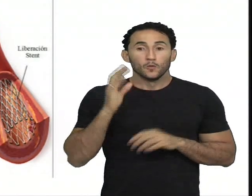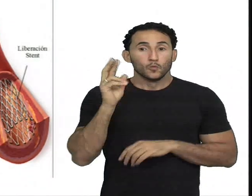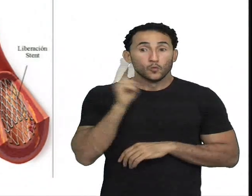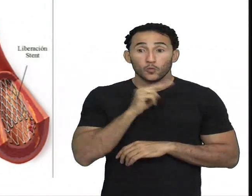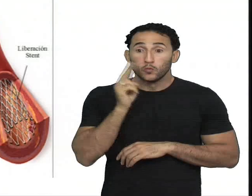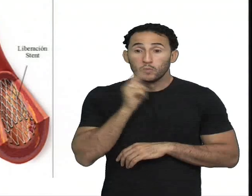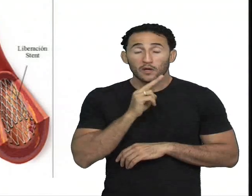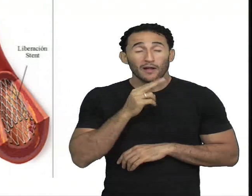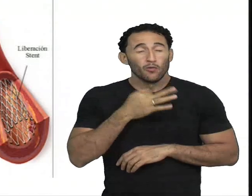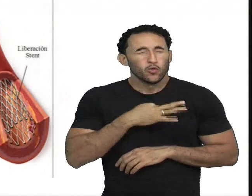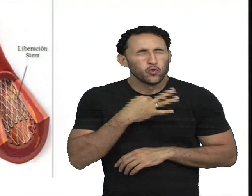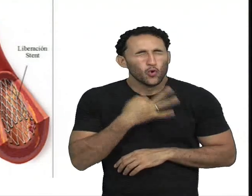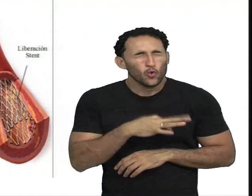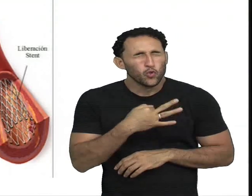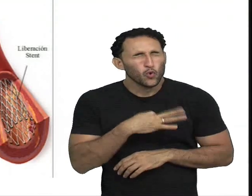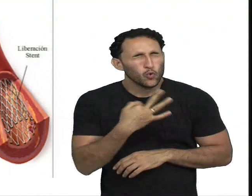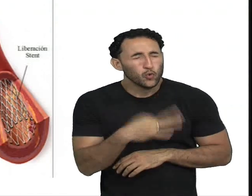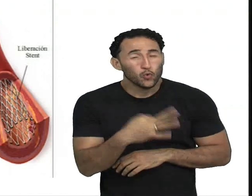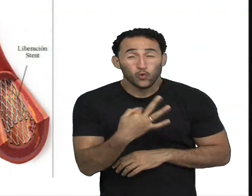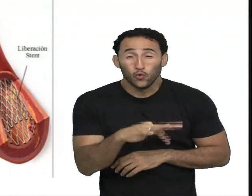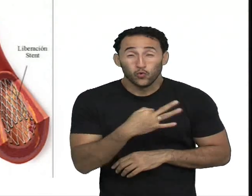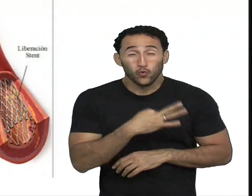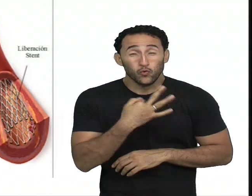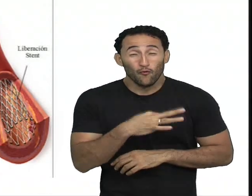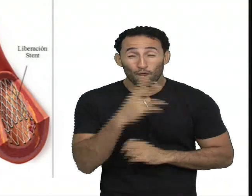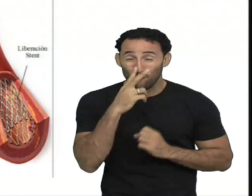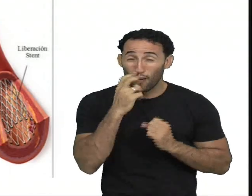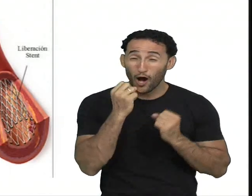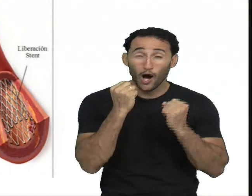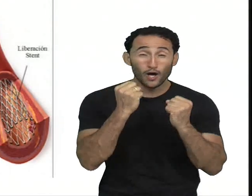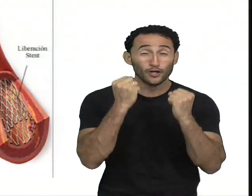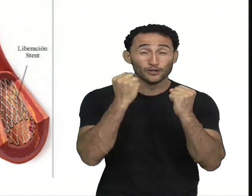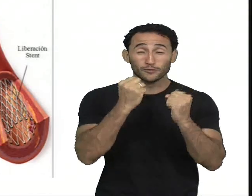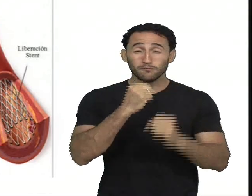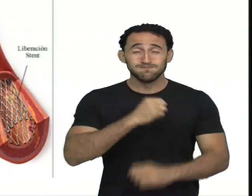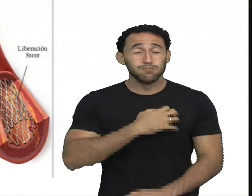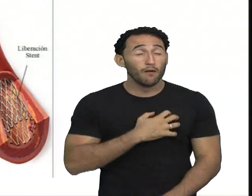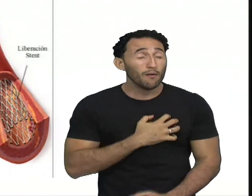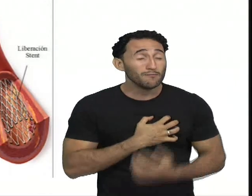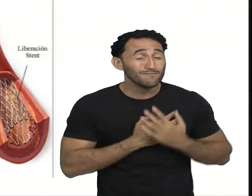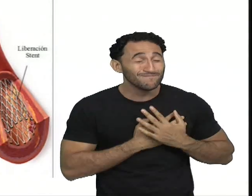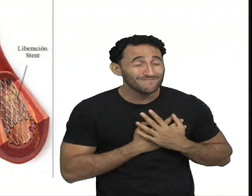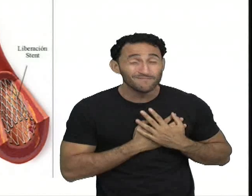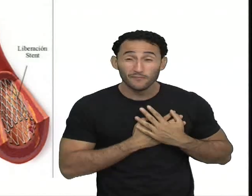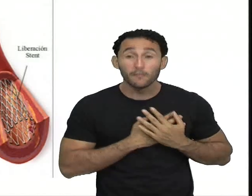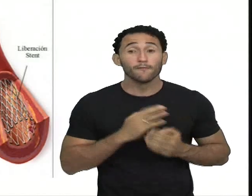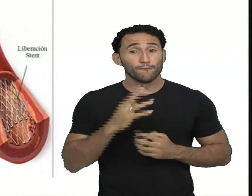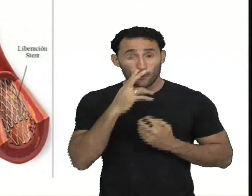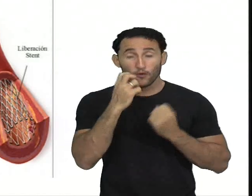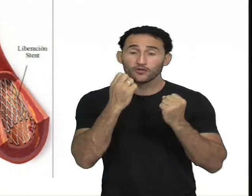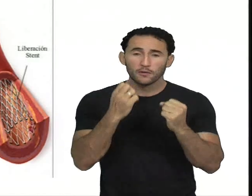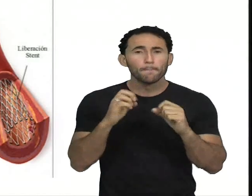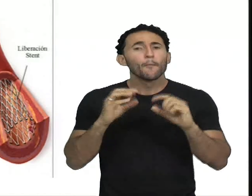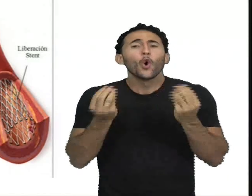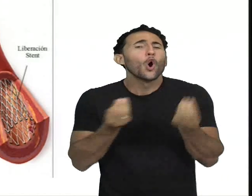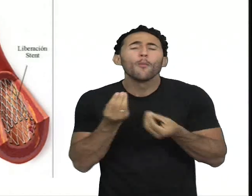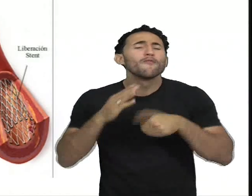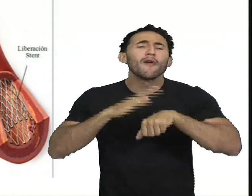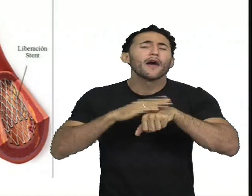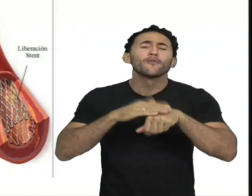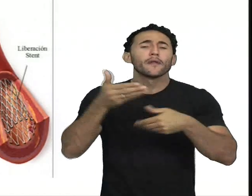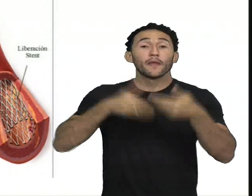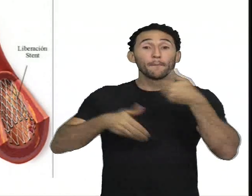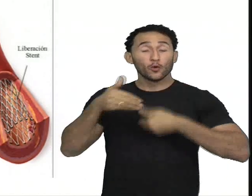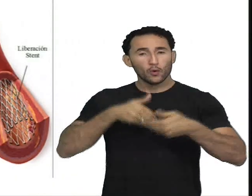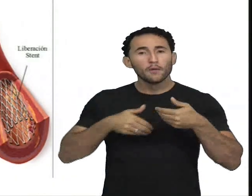do que a dor no peito, né? E a continuidade do procedimento, a gente vê que,